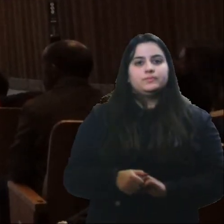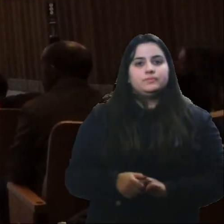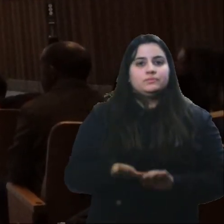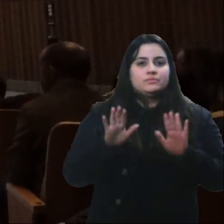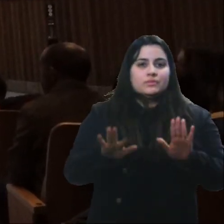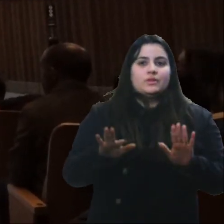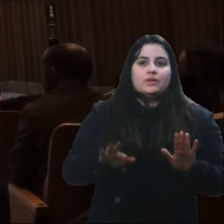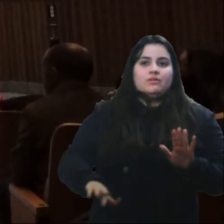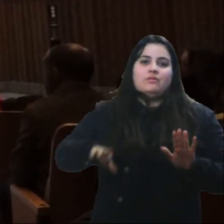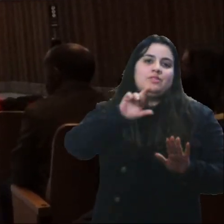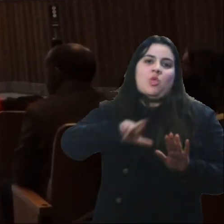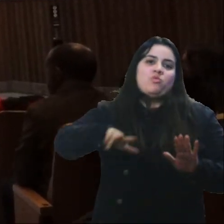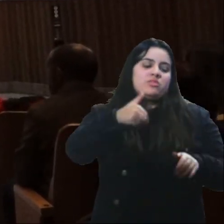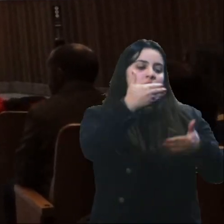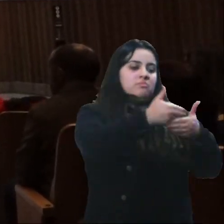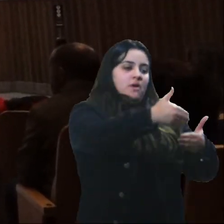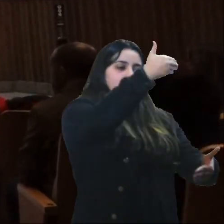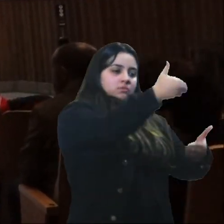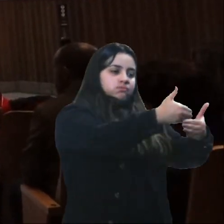Não tem muro.